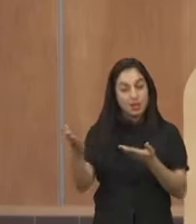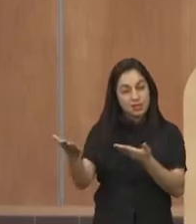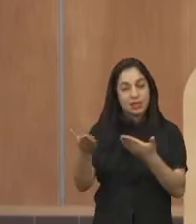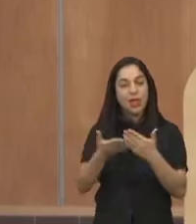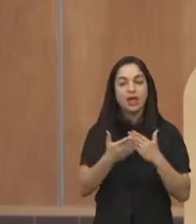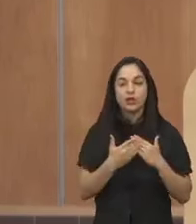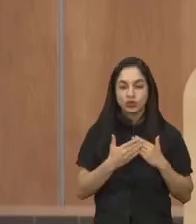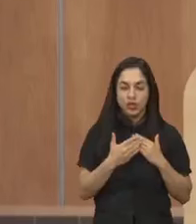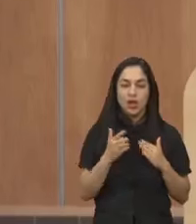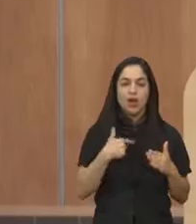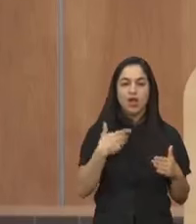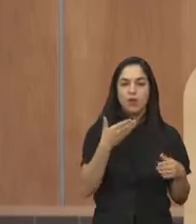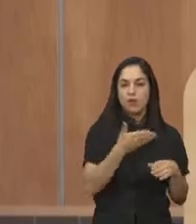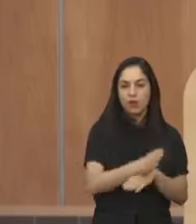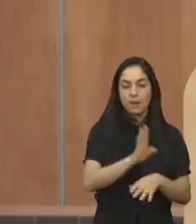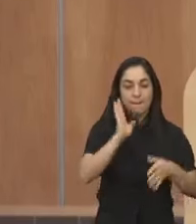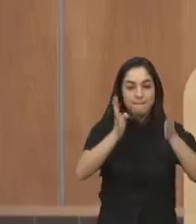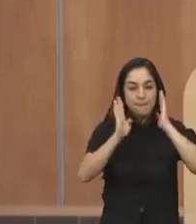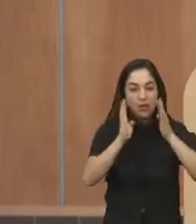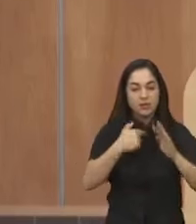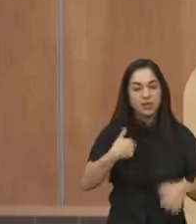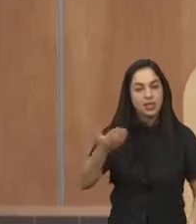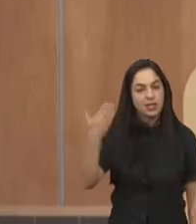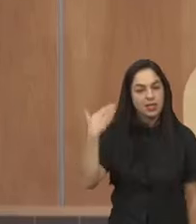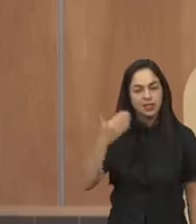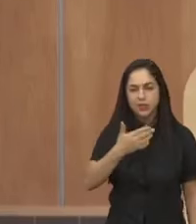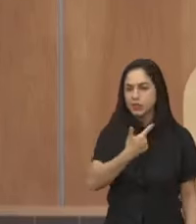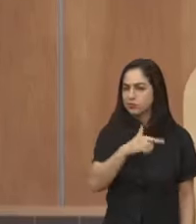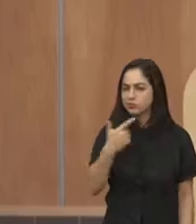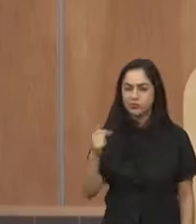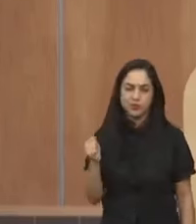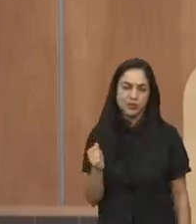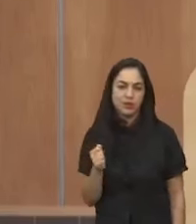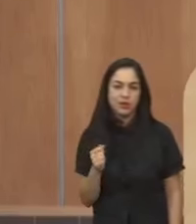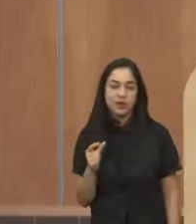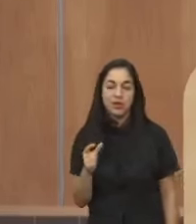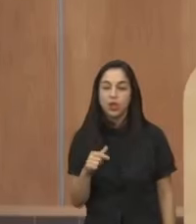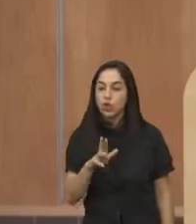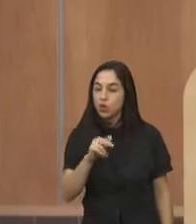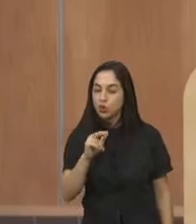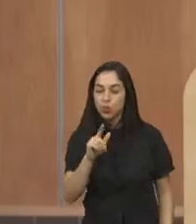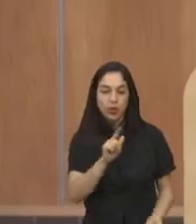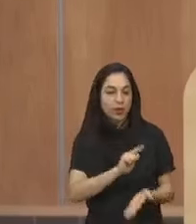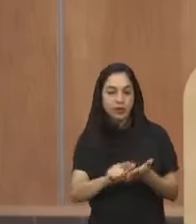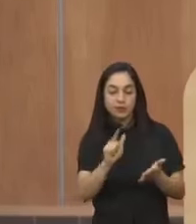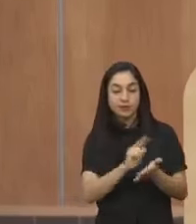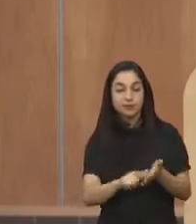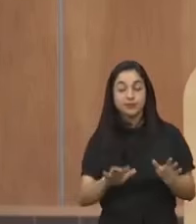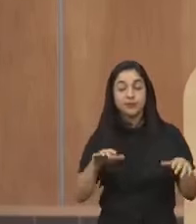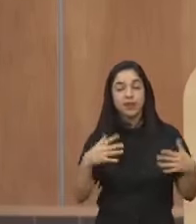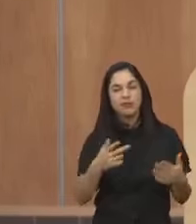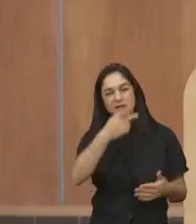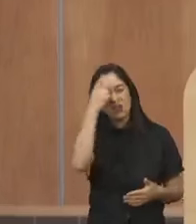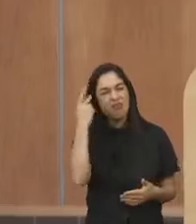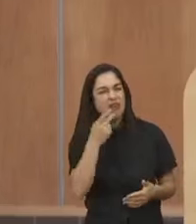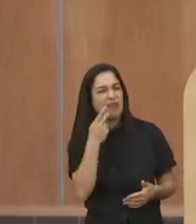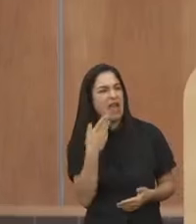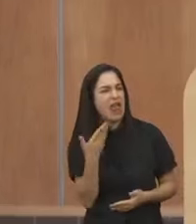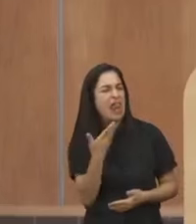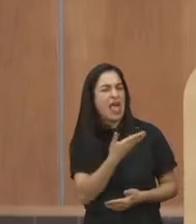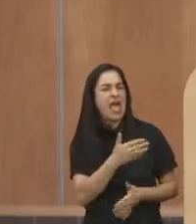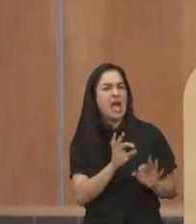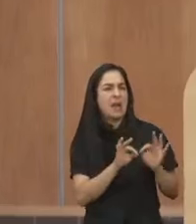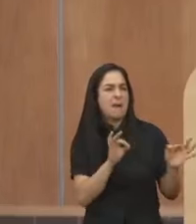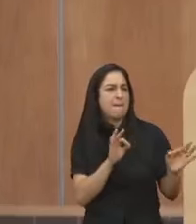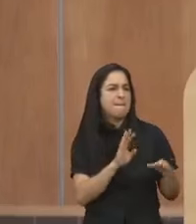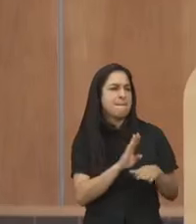essas máquinas em bairros que nunca tinha chegado maquinário. Nunca foi feita uma limpeza na estrada. E aí muitos falavam assim, mas lá no fundo do Bom